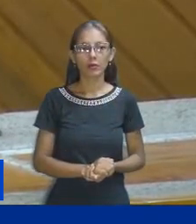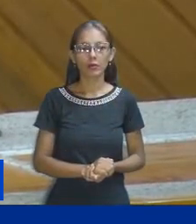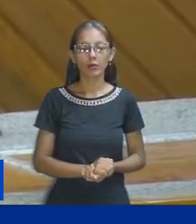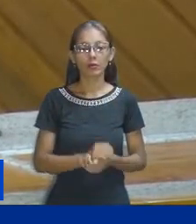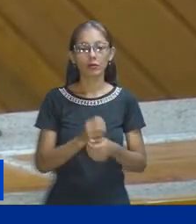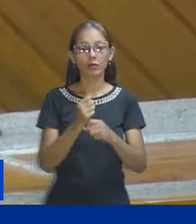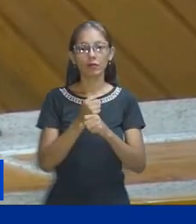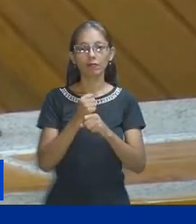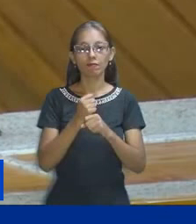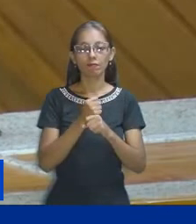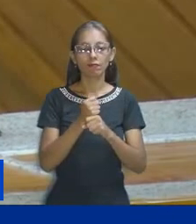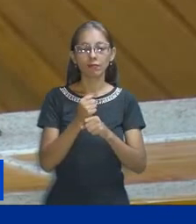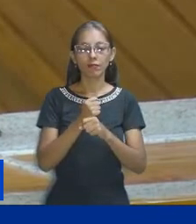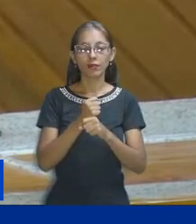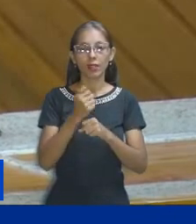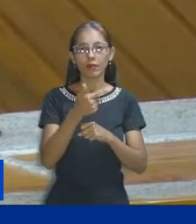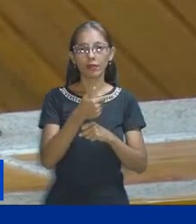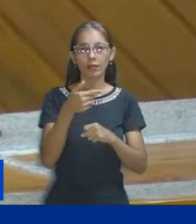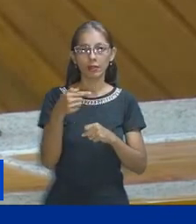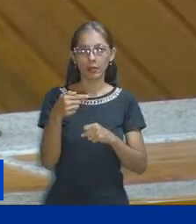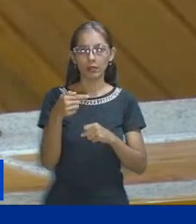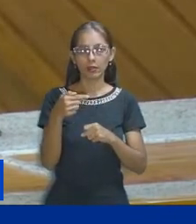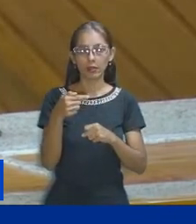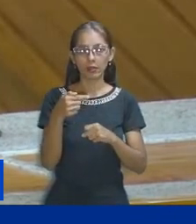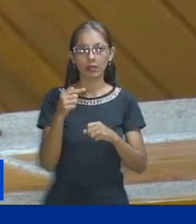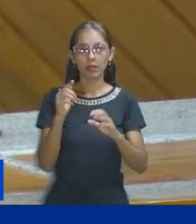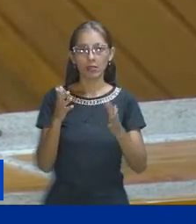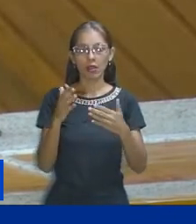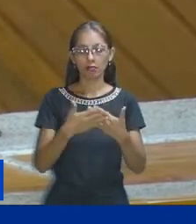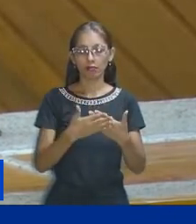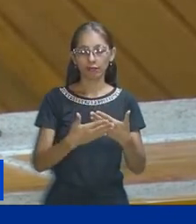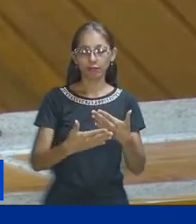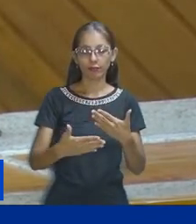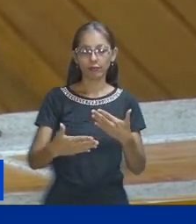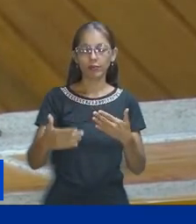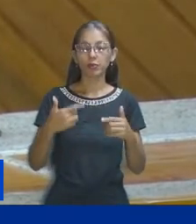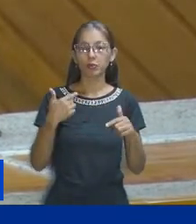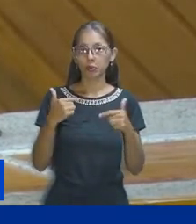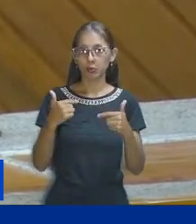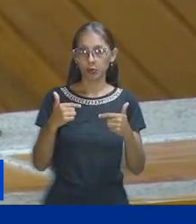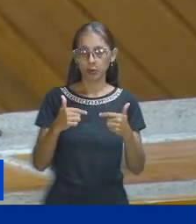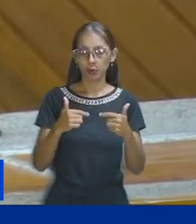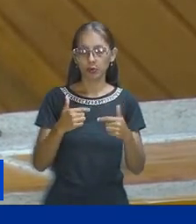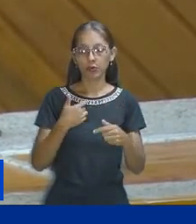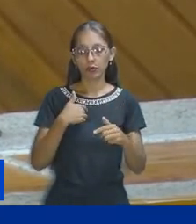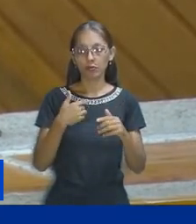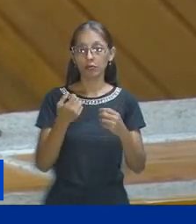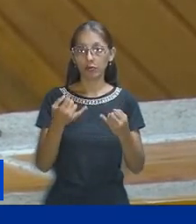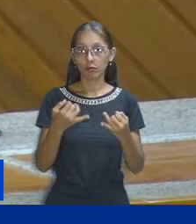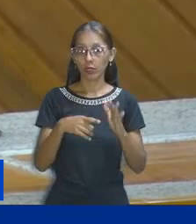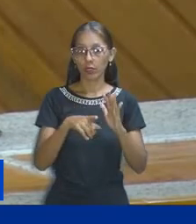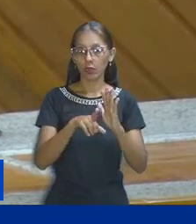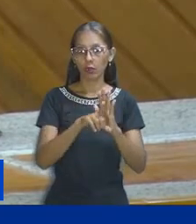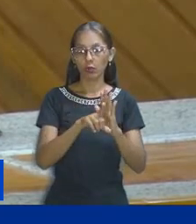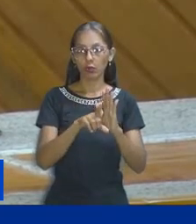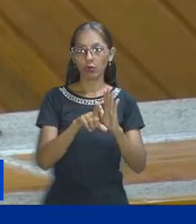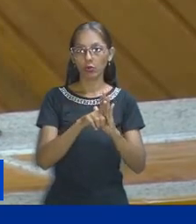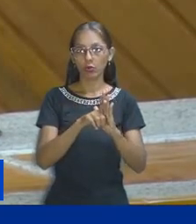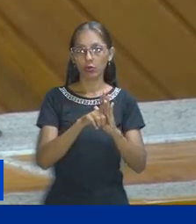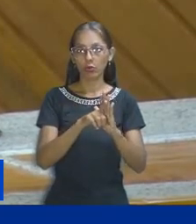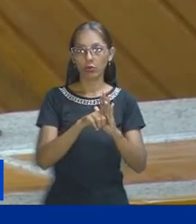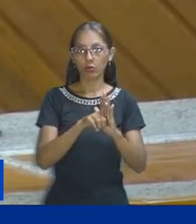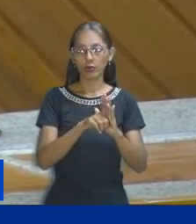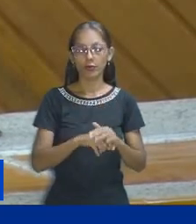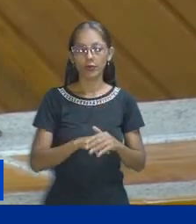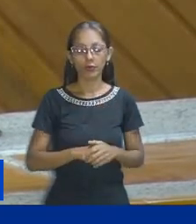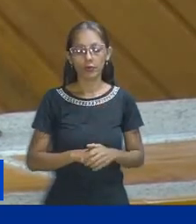magistratura, portanto, aqui eu estou invocando algo que é previsto no Código de Processo Civil, né,